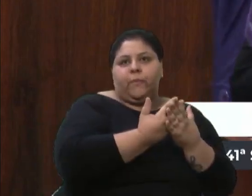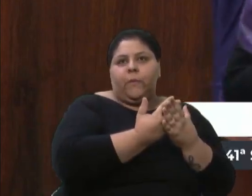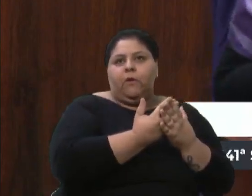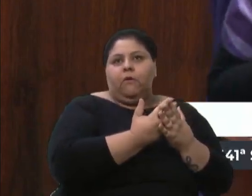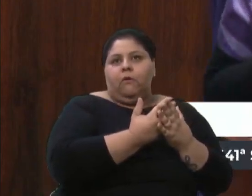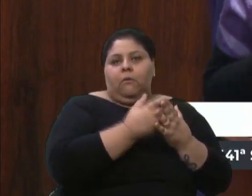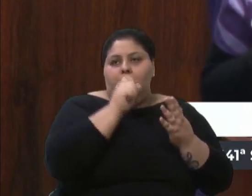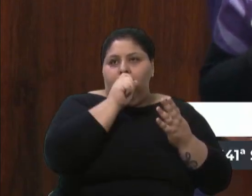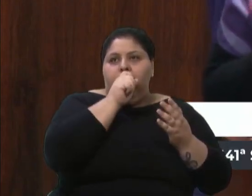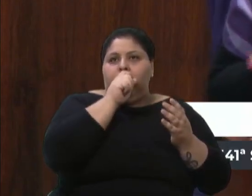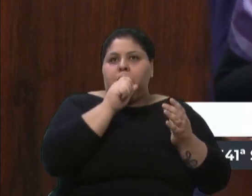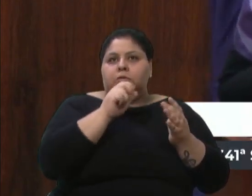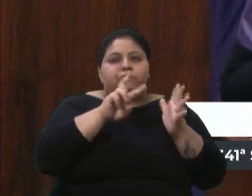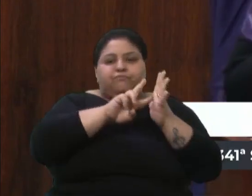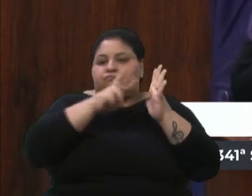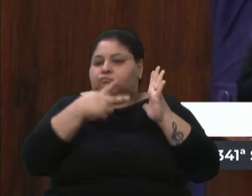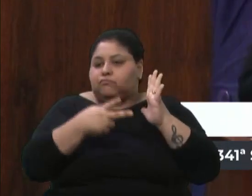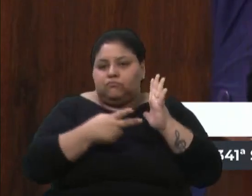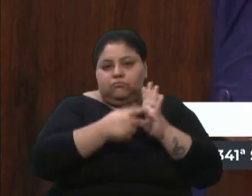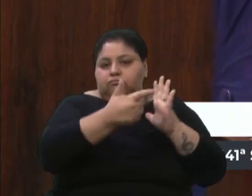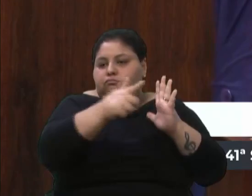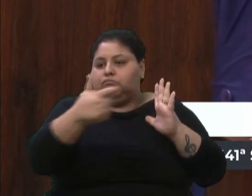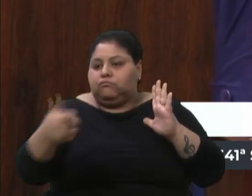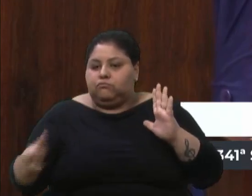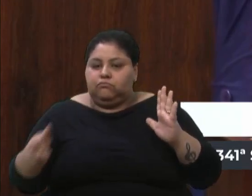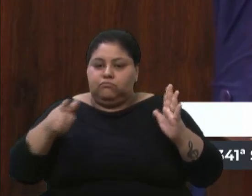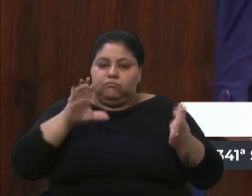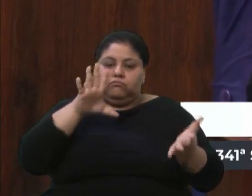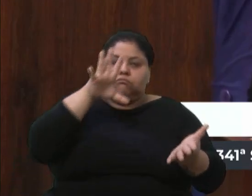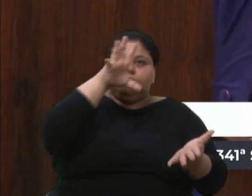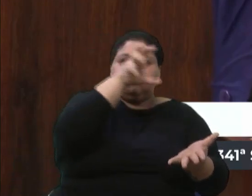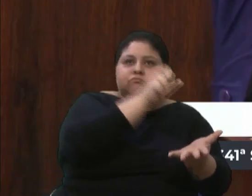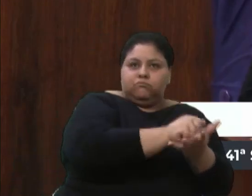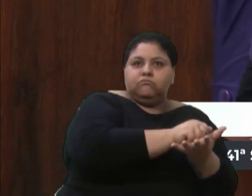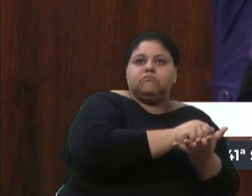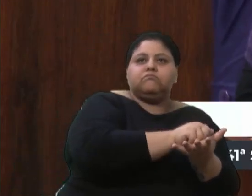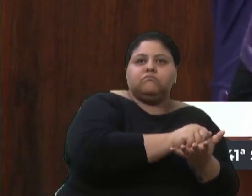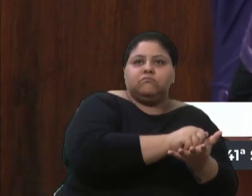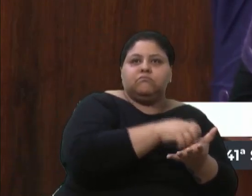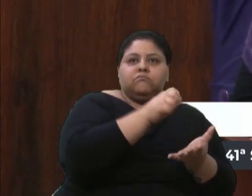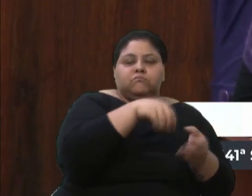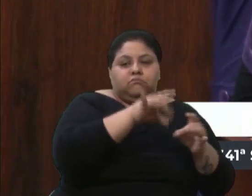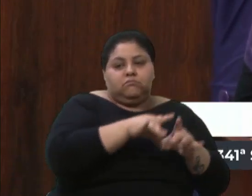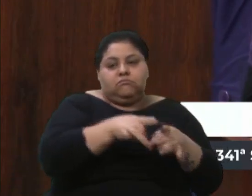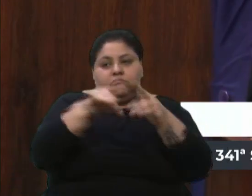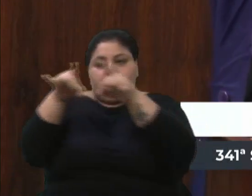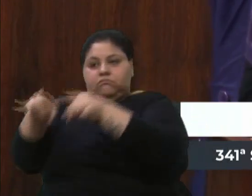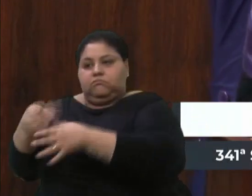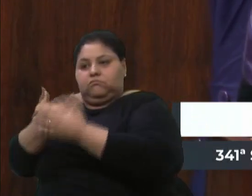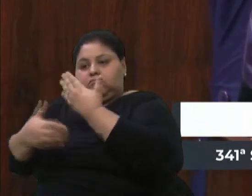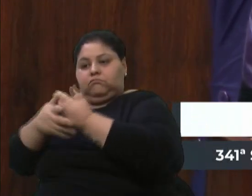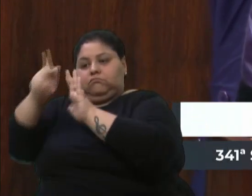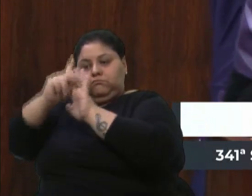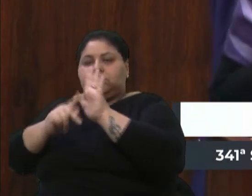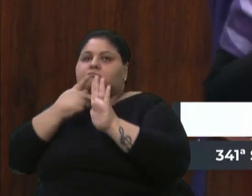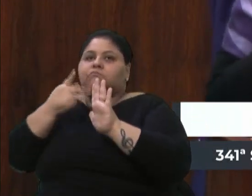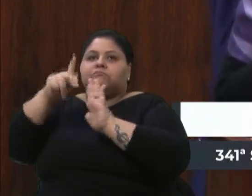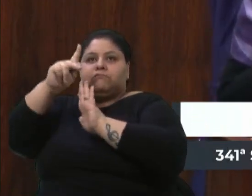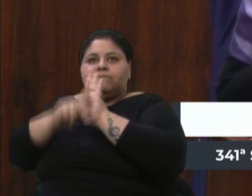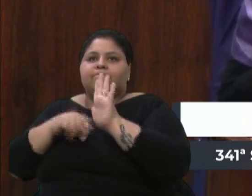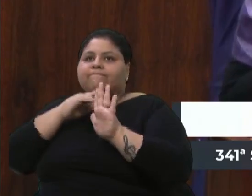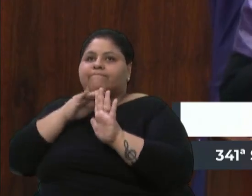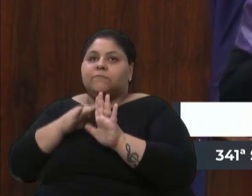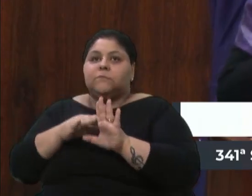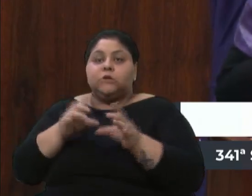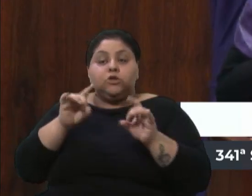era matriculado e não que a gente vai desperdiçar ou falar mal de todo o projeto. Só lembrando, né, que a